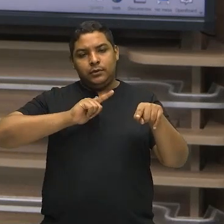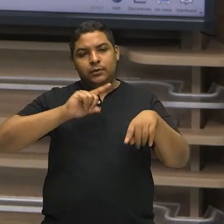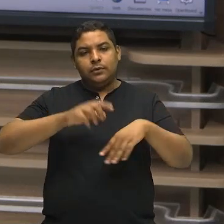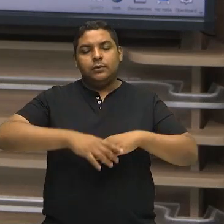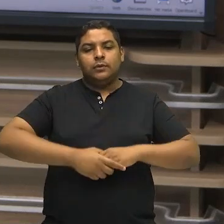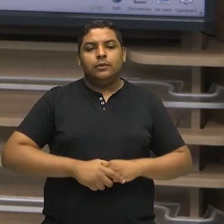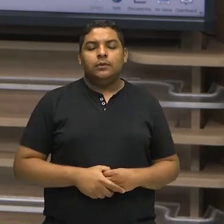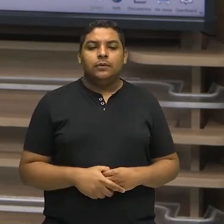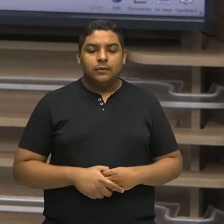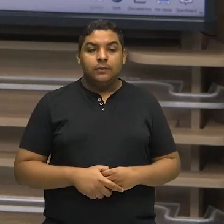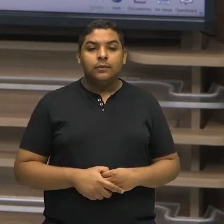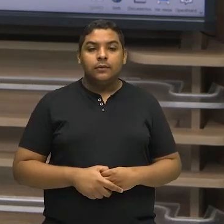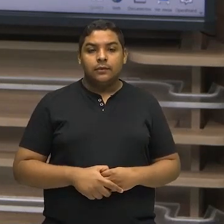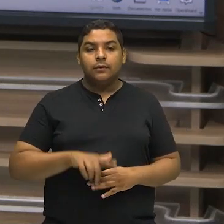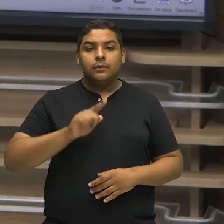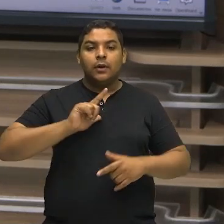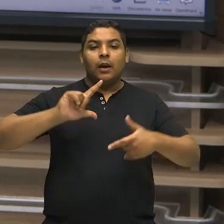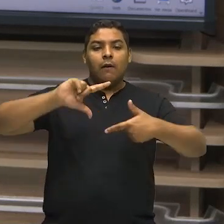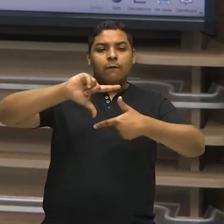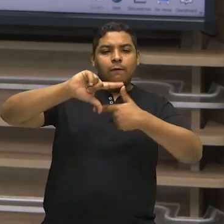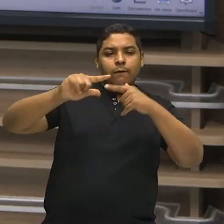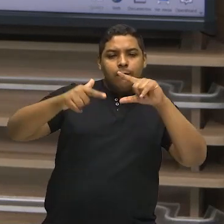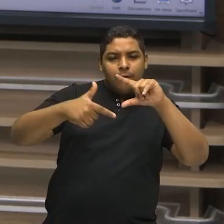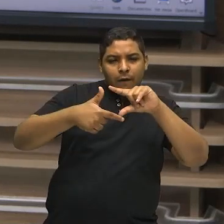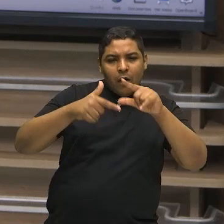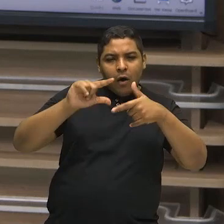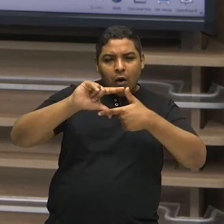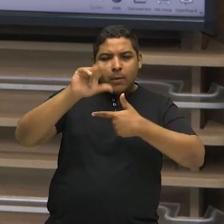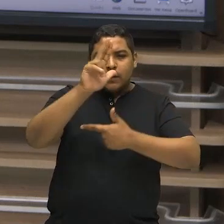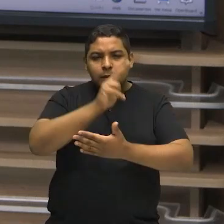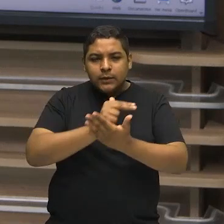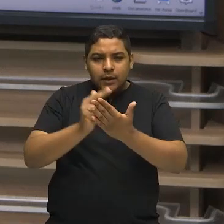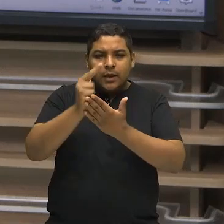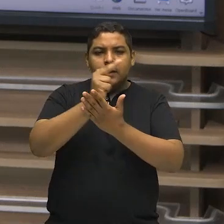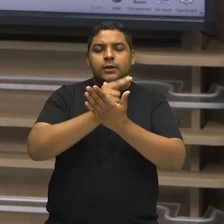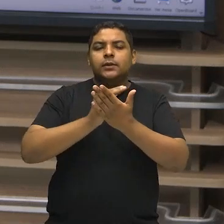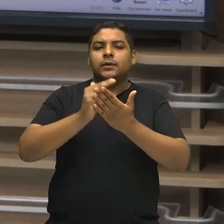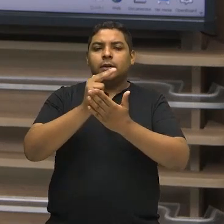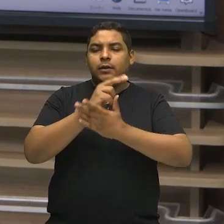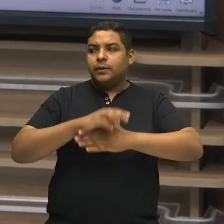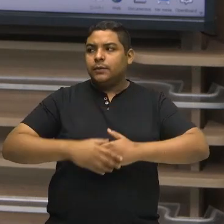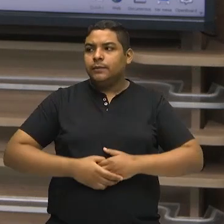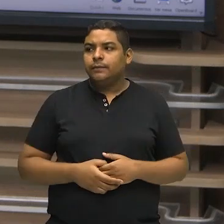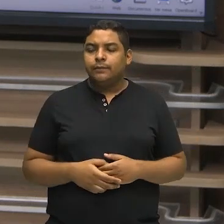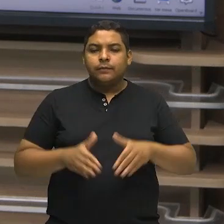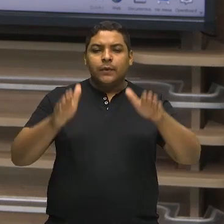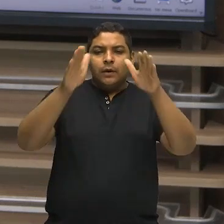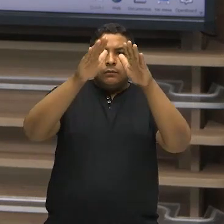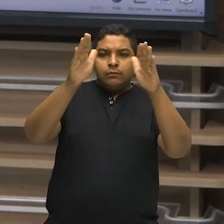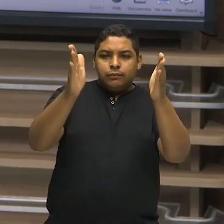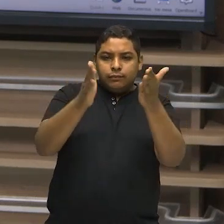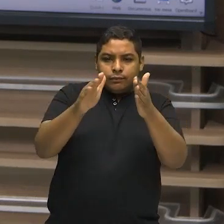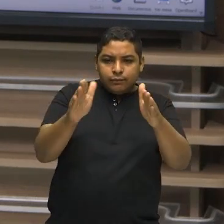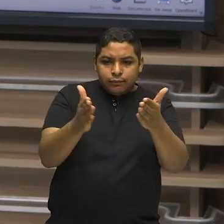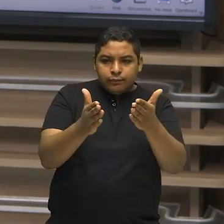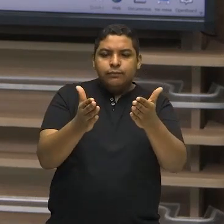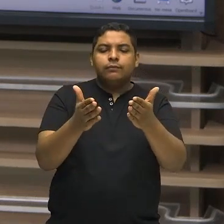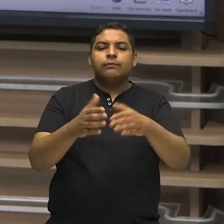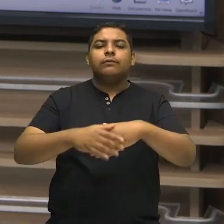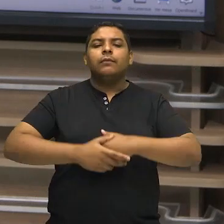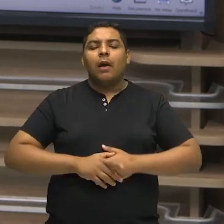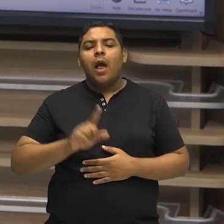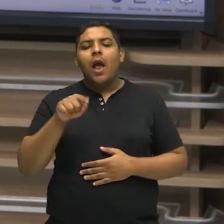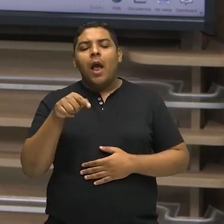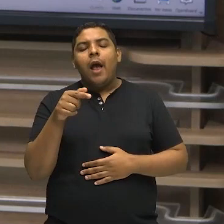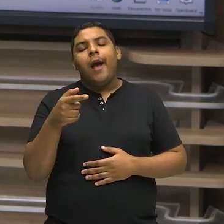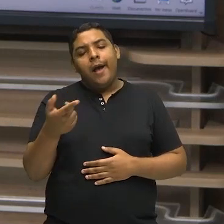A forma do desenho, né? Aqui, por exemplo, a Evelyn, ela fez ali uma árvore. Então, o